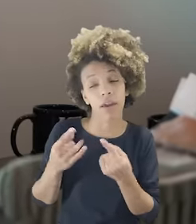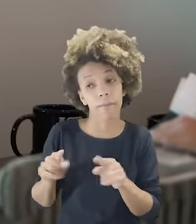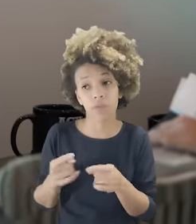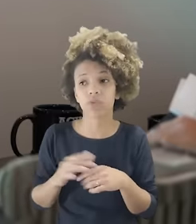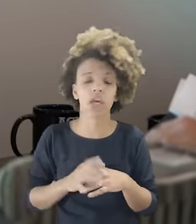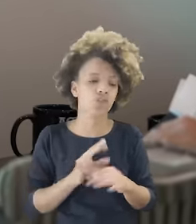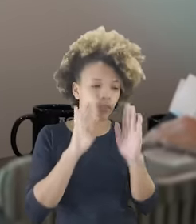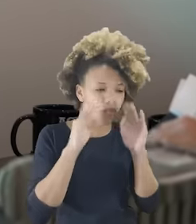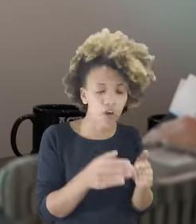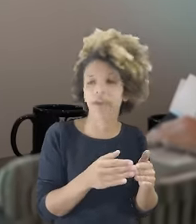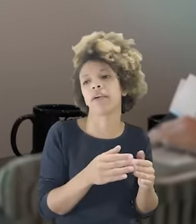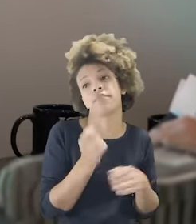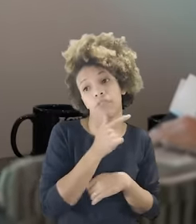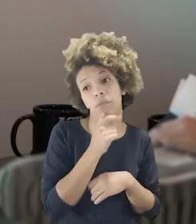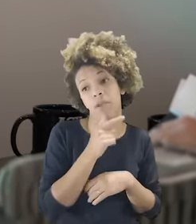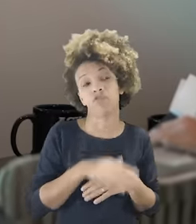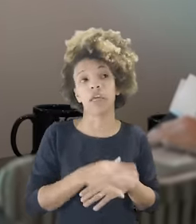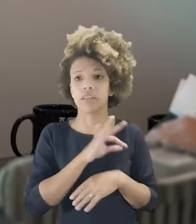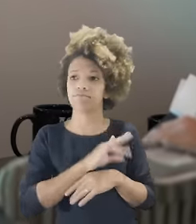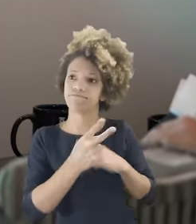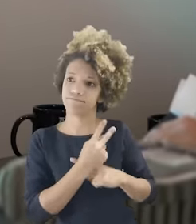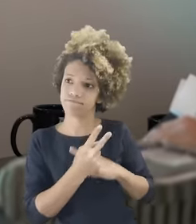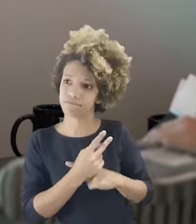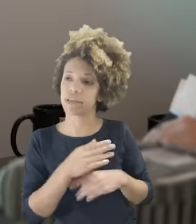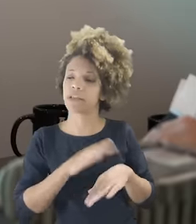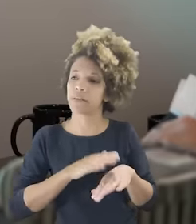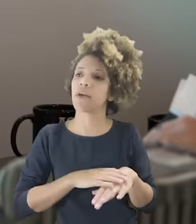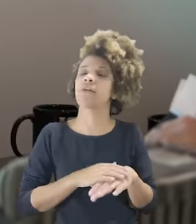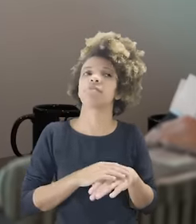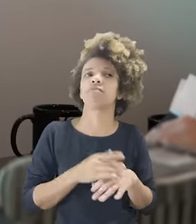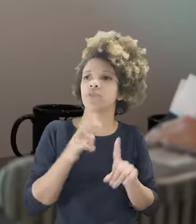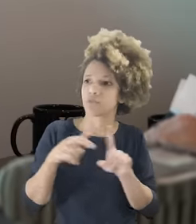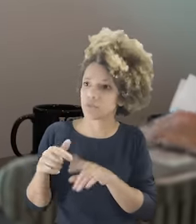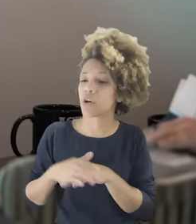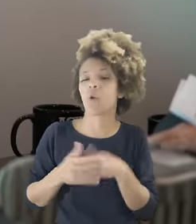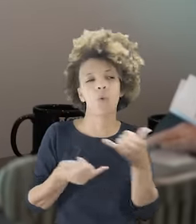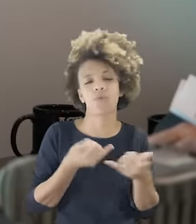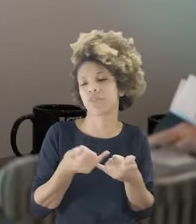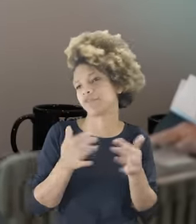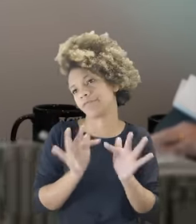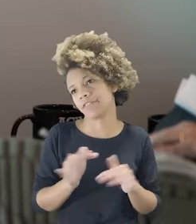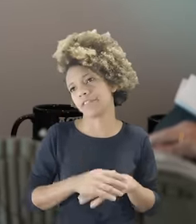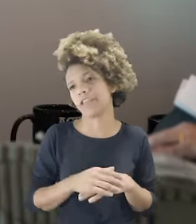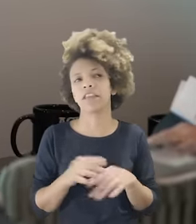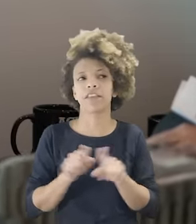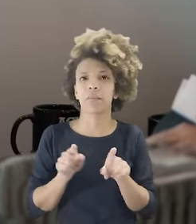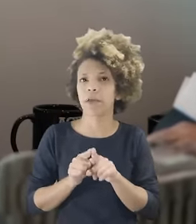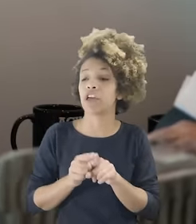música fiquei só fazendo comédia e eu achei uma forma de me sustentar fazendo muito evento corporativo fazer muito evento corporativo muito muito